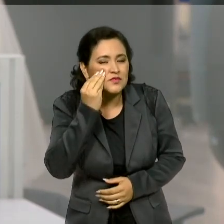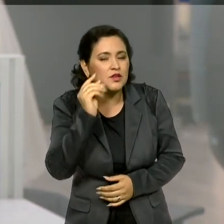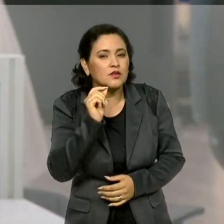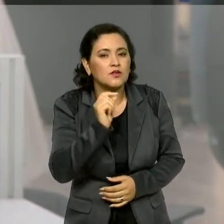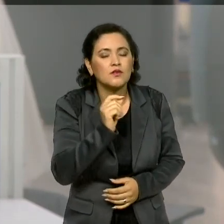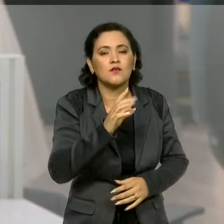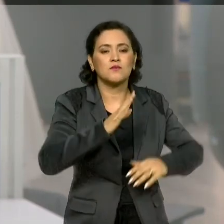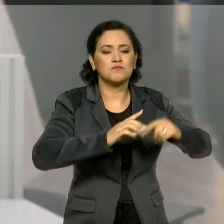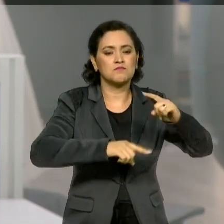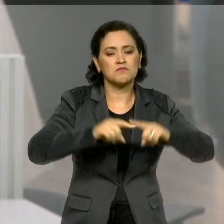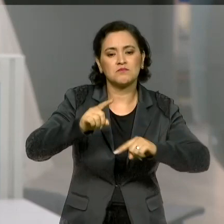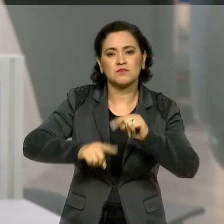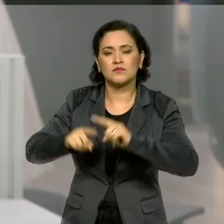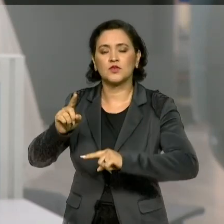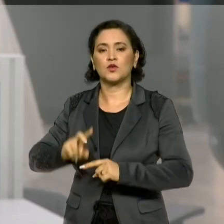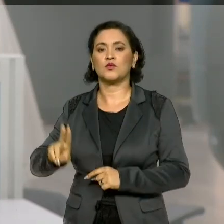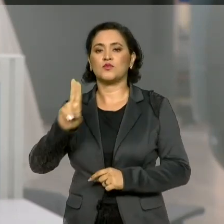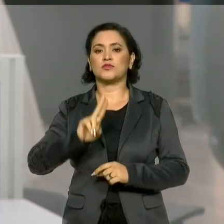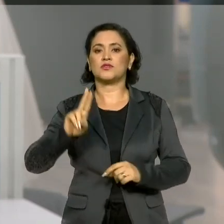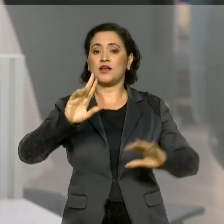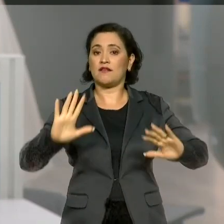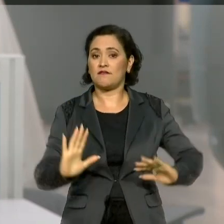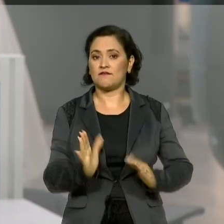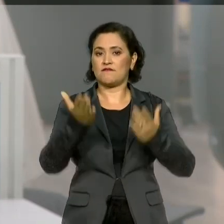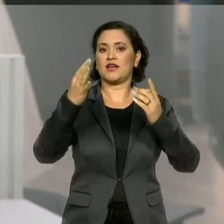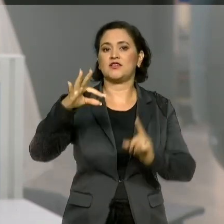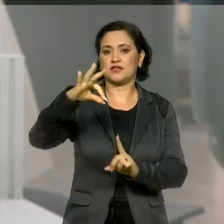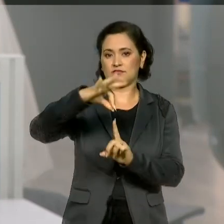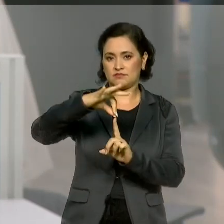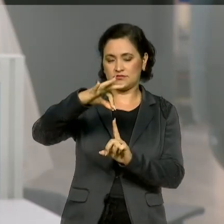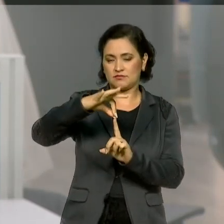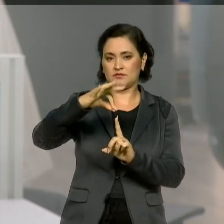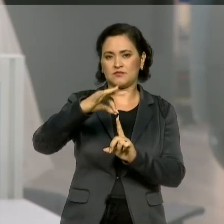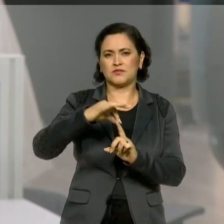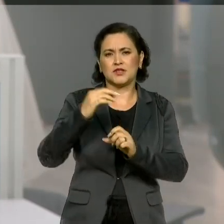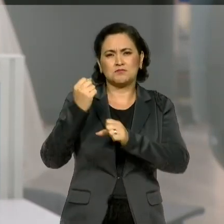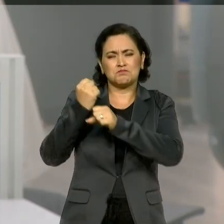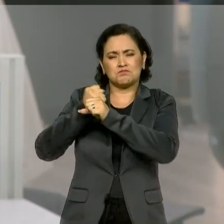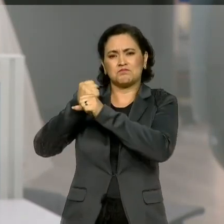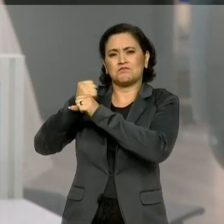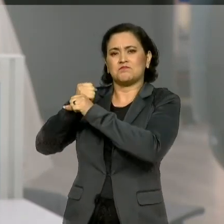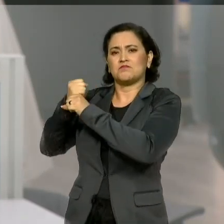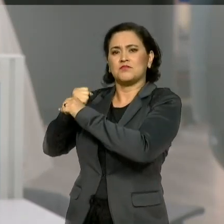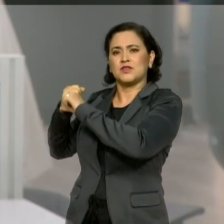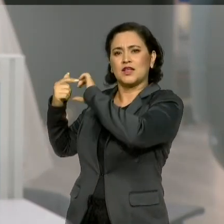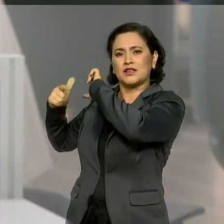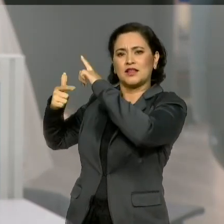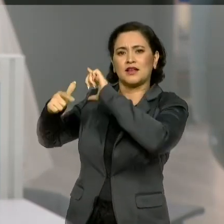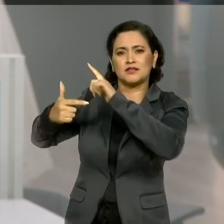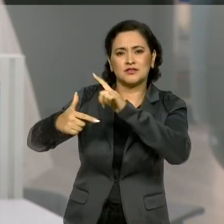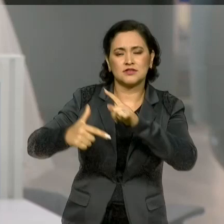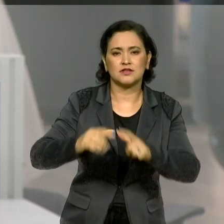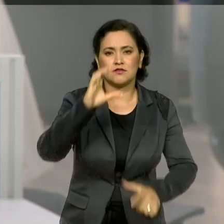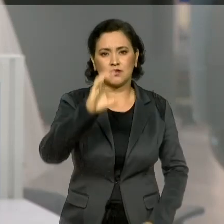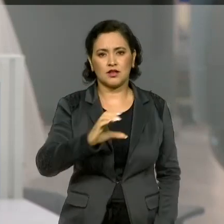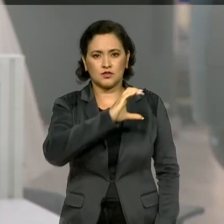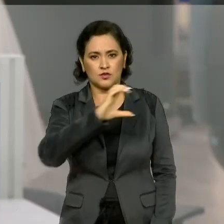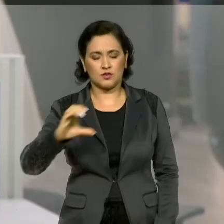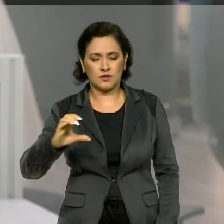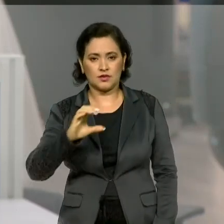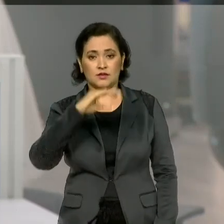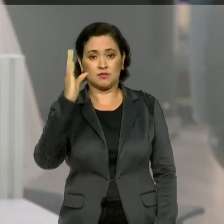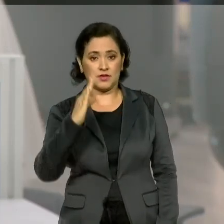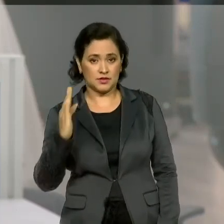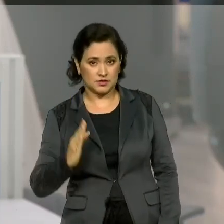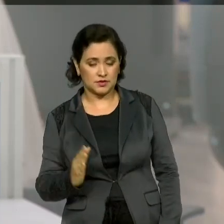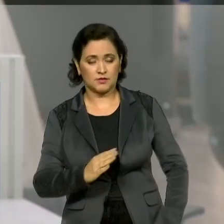usados na do divino Espírito Santo uma das mais antigas tradições do catolicismo Popular brasileiro a atividade